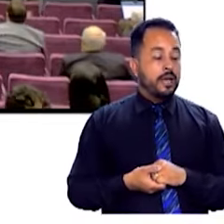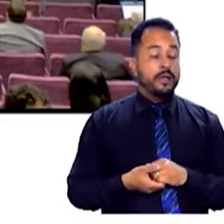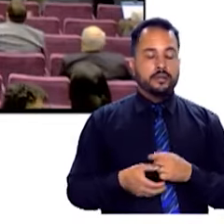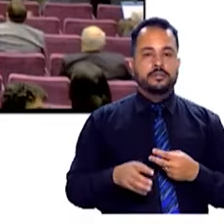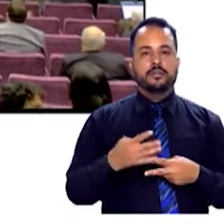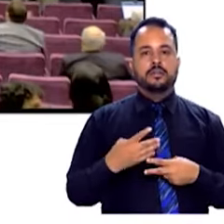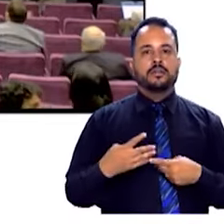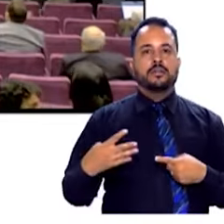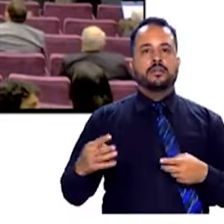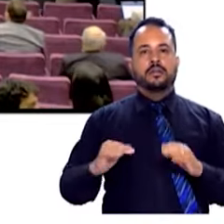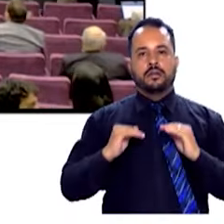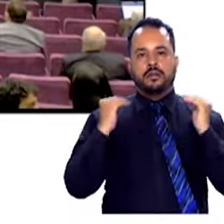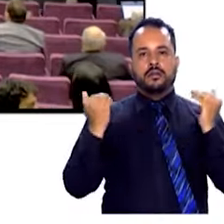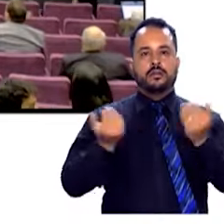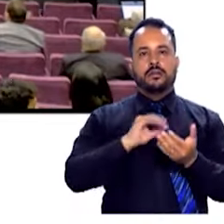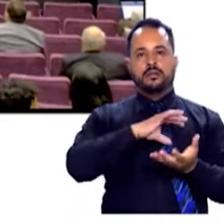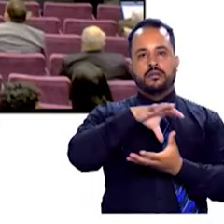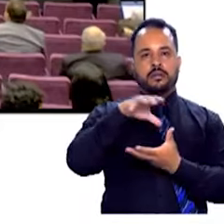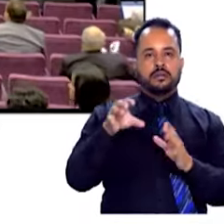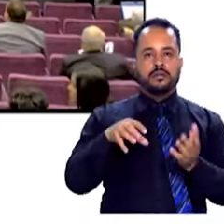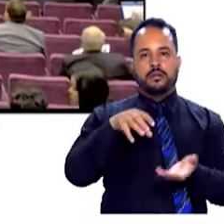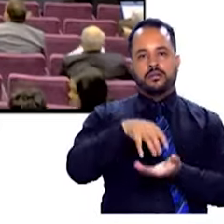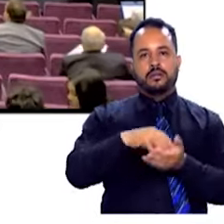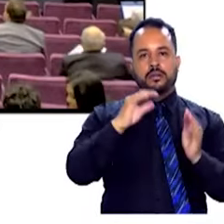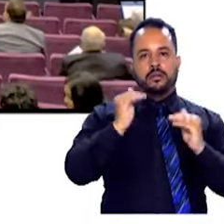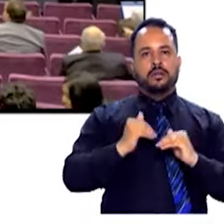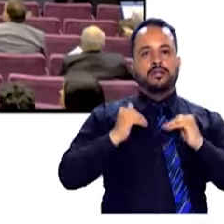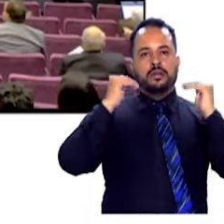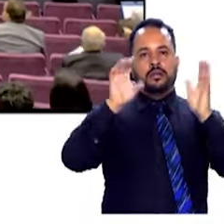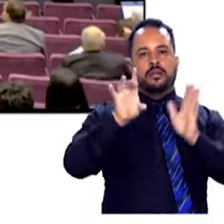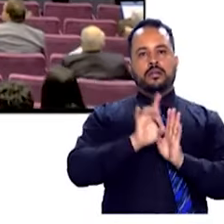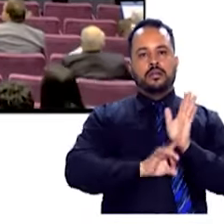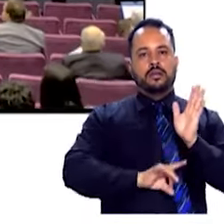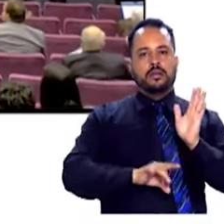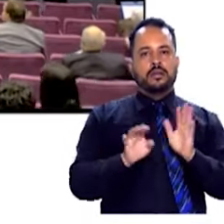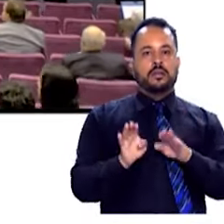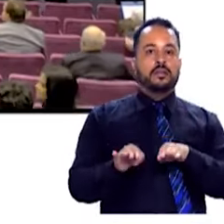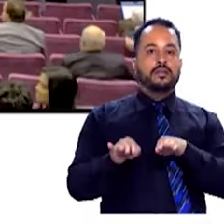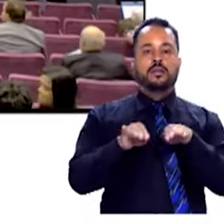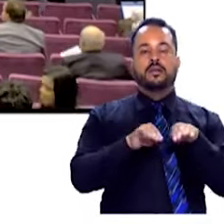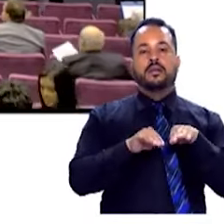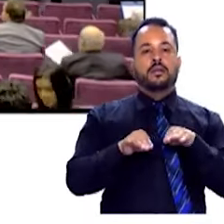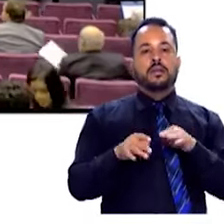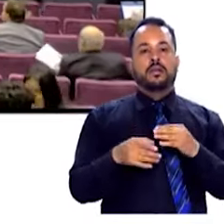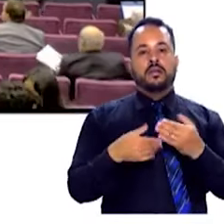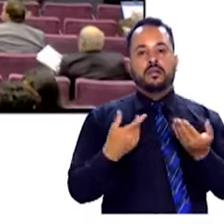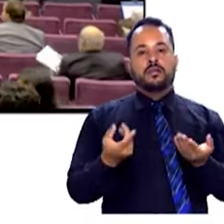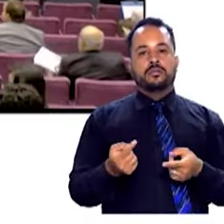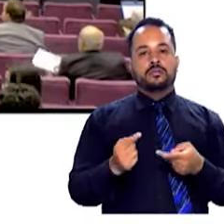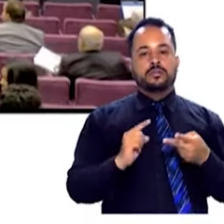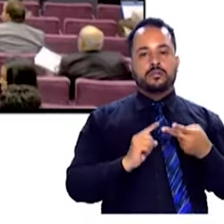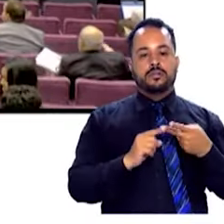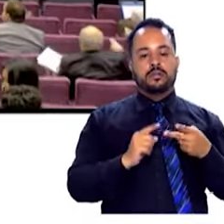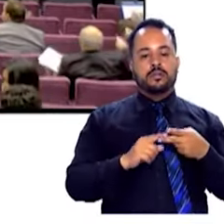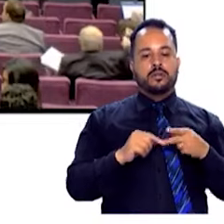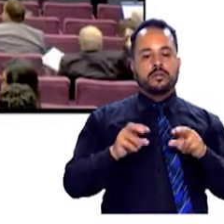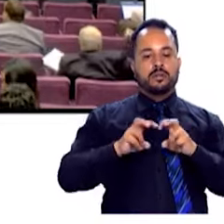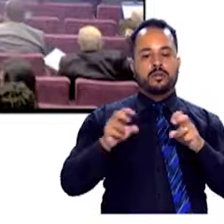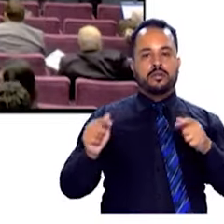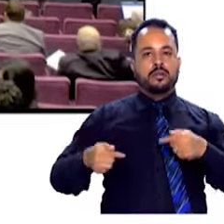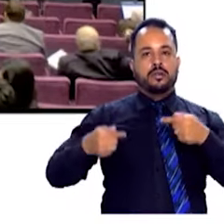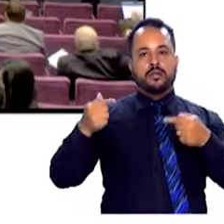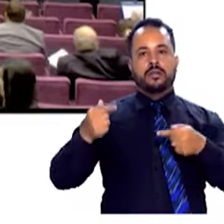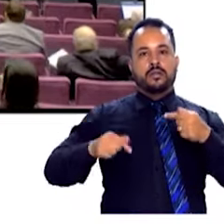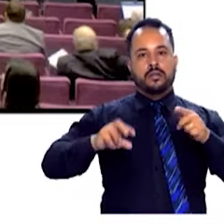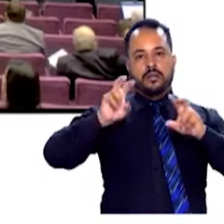internacional cortes supremas no direito comparado compõe o segundo painel com o tema